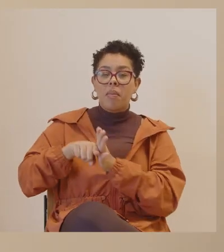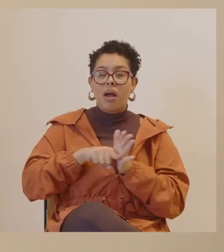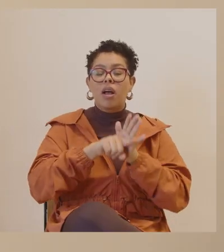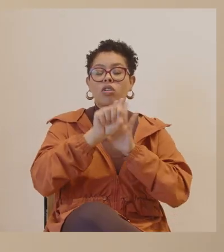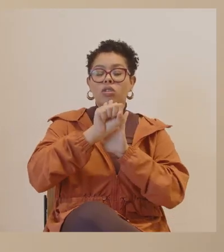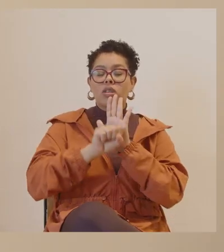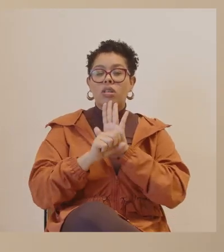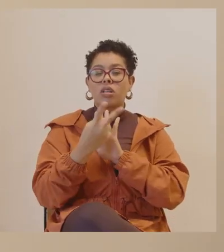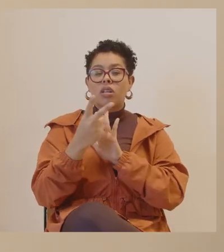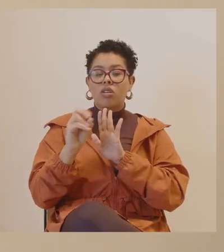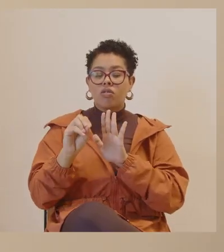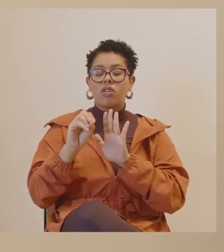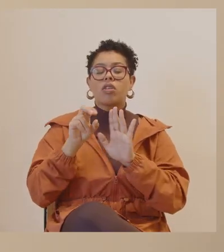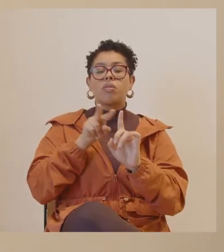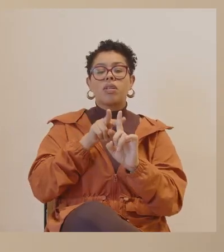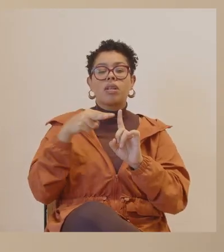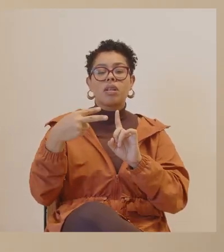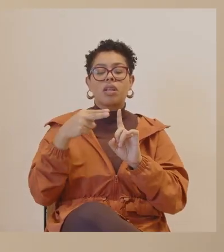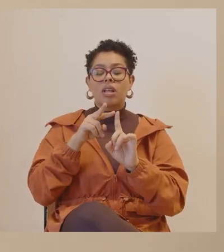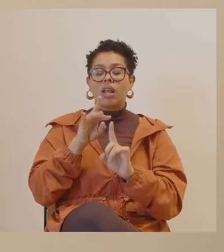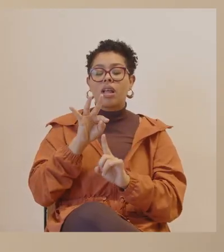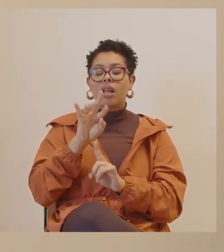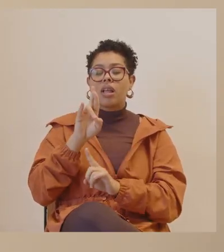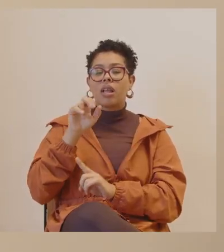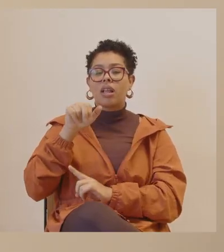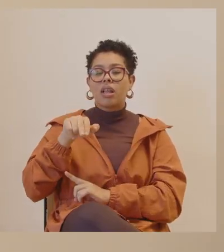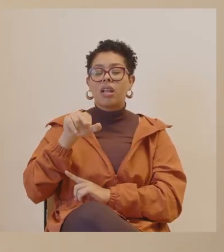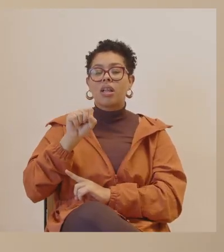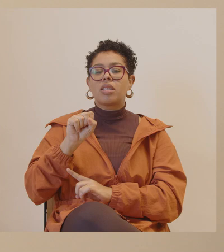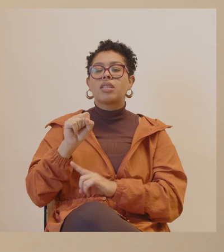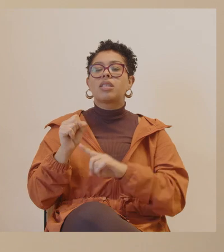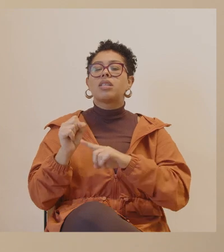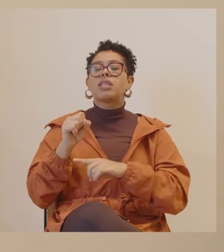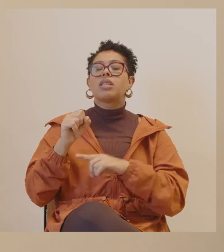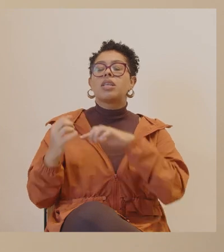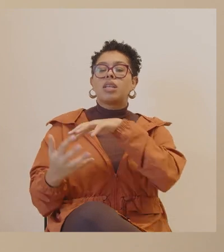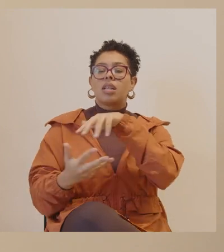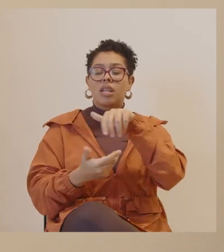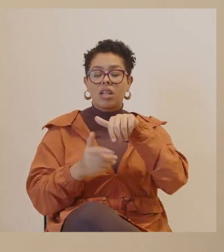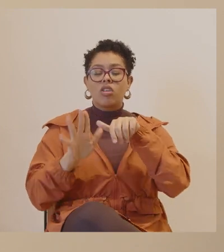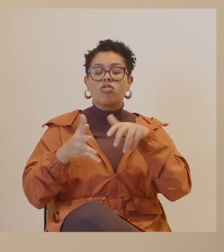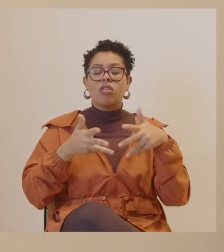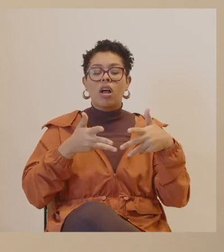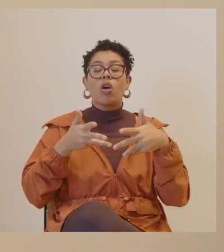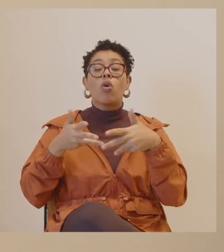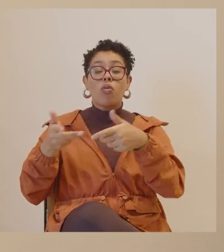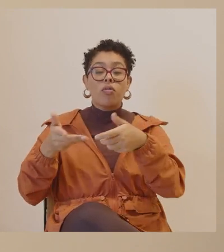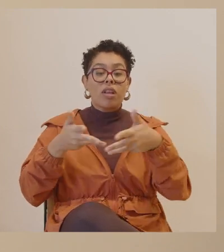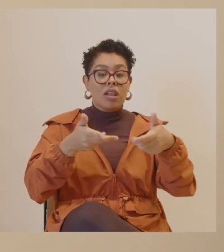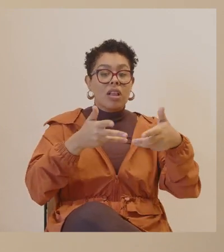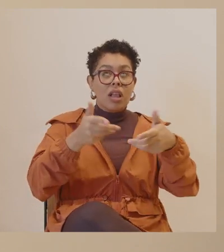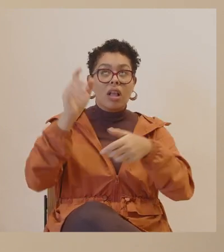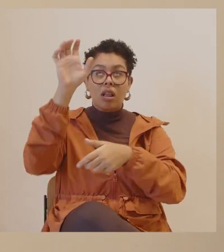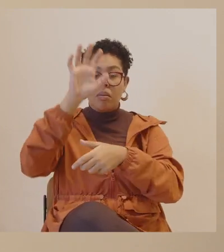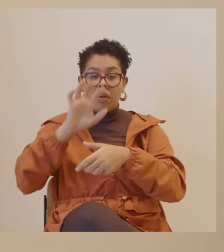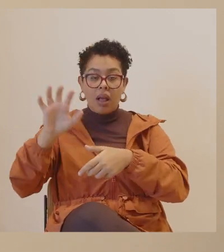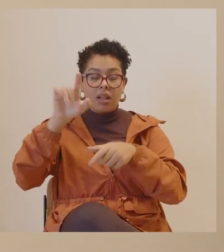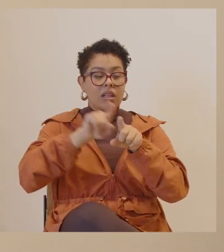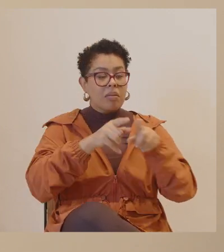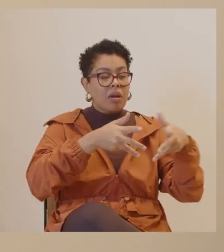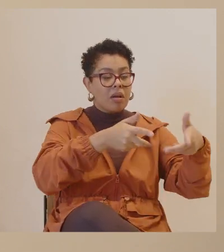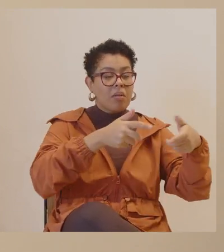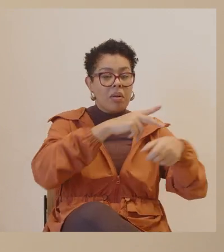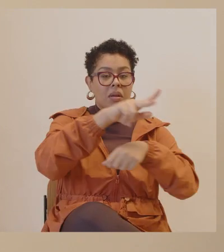uma perspectiva transnacional. Ela foi professora convidada em universidades do Brasil e no exterior. Ana foi